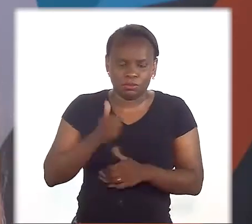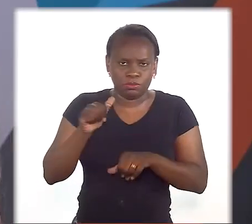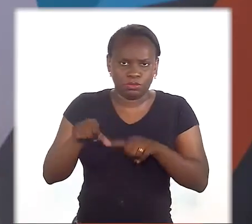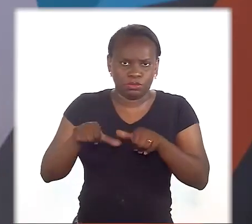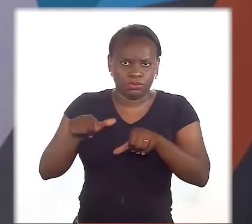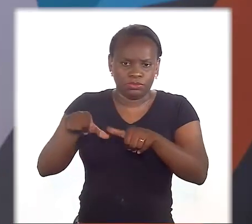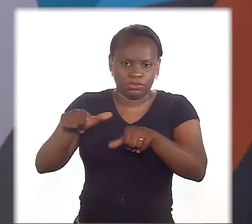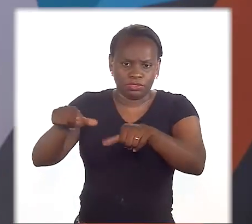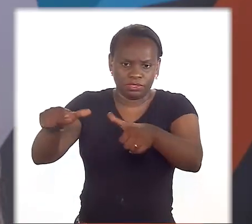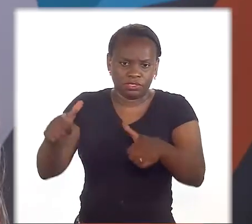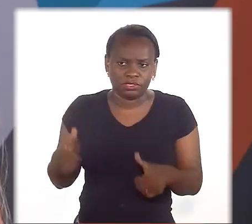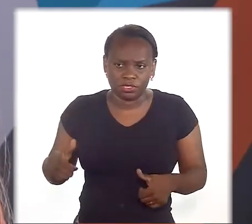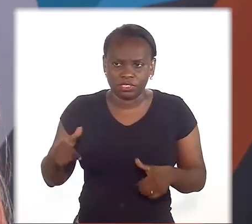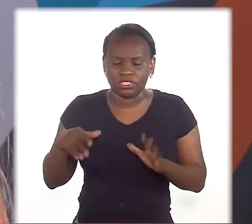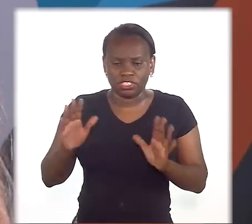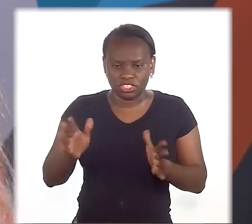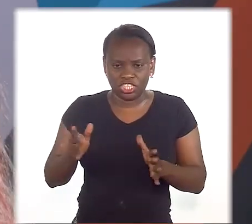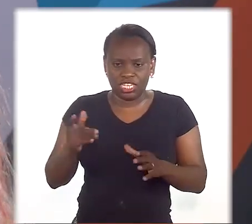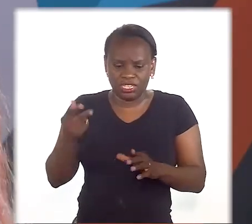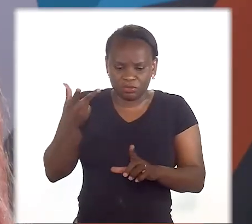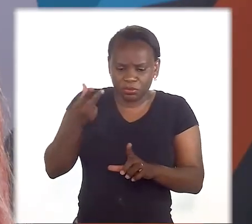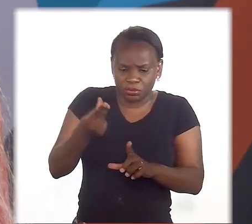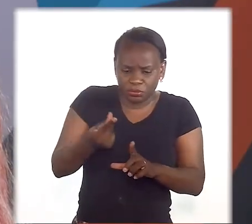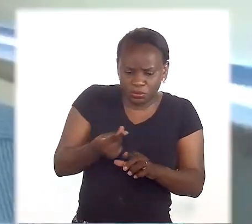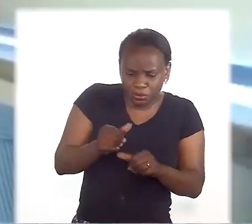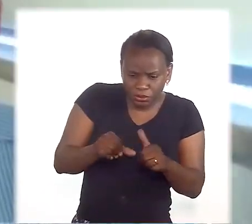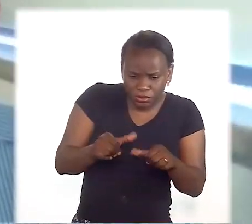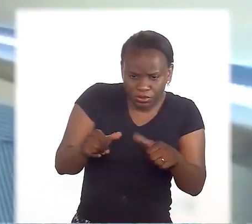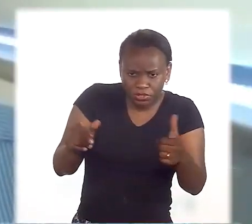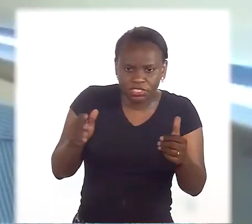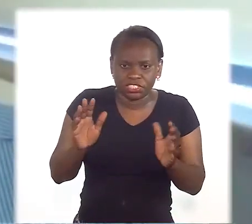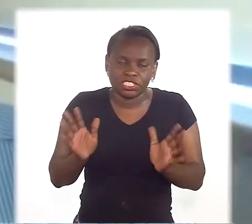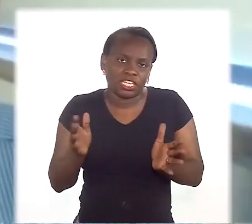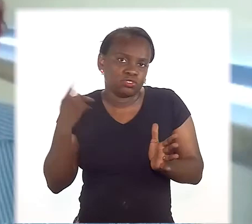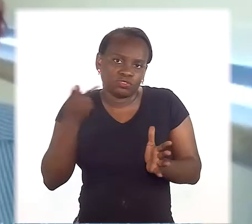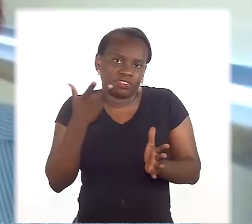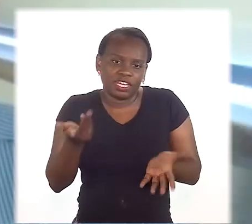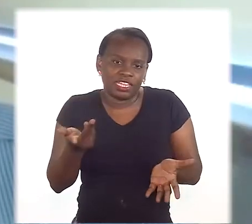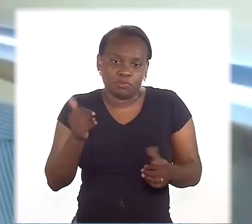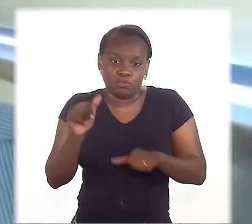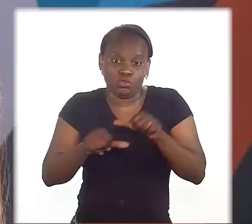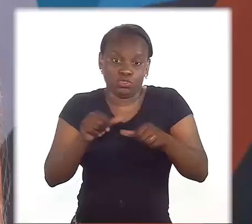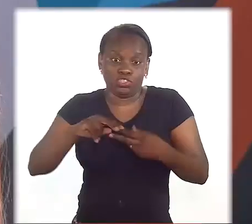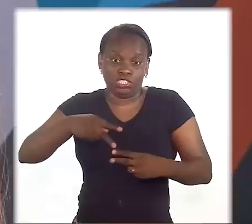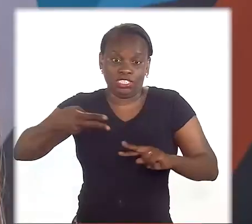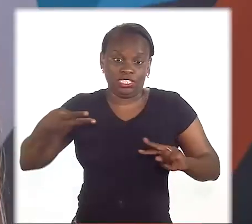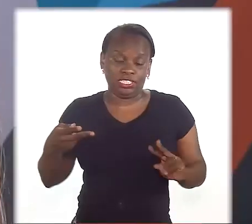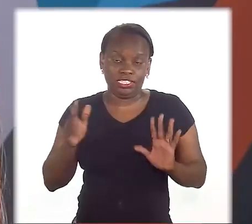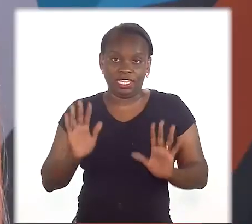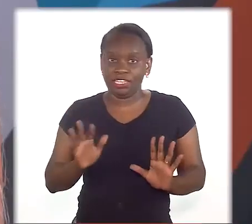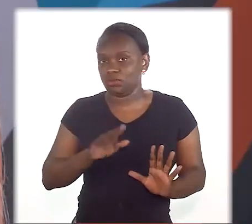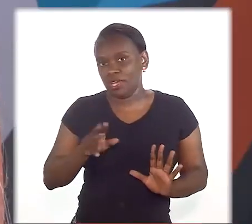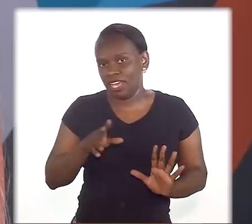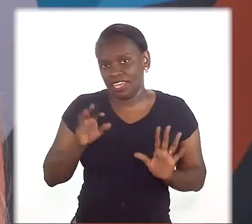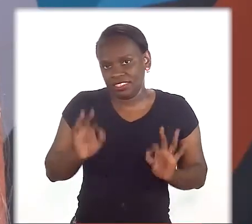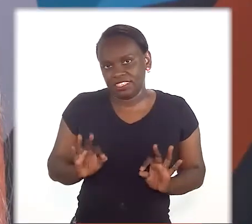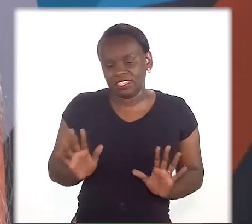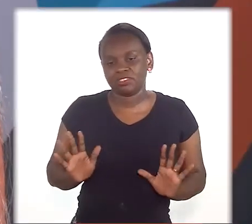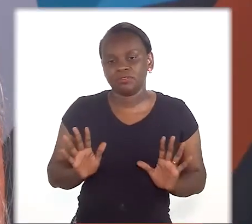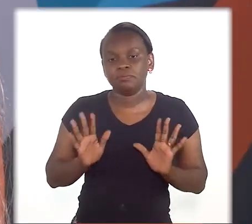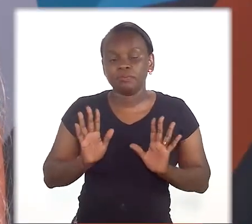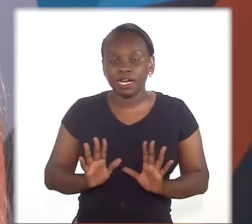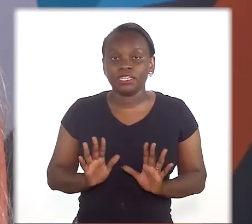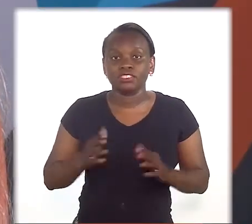houve transformações, que houve enxertos, que a gente poderia dizer num jargão mais popular, transformações genéticas, que não é